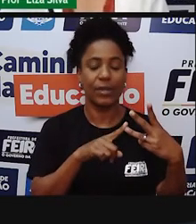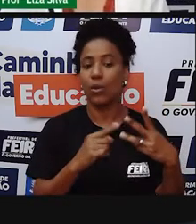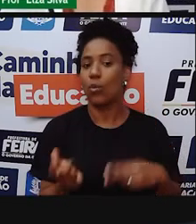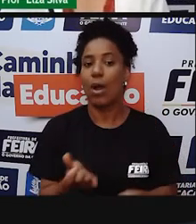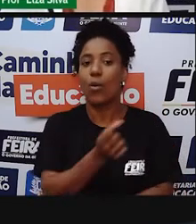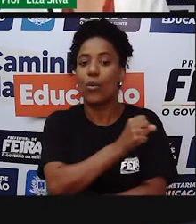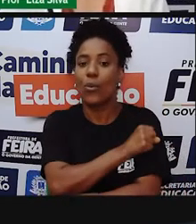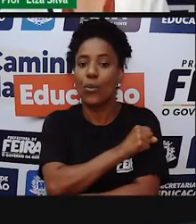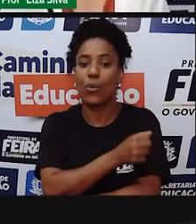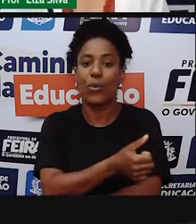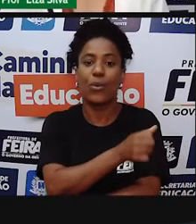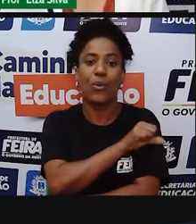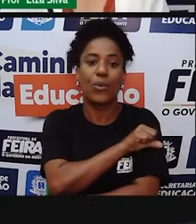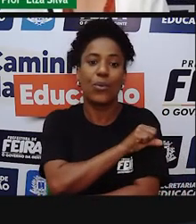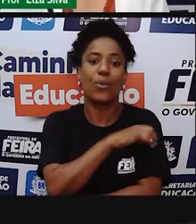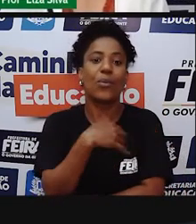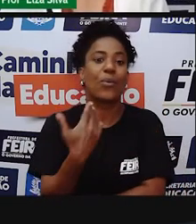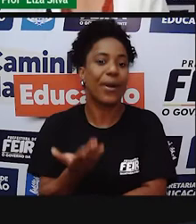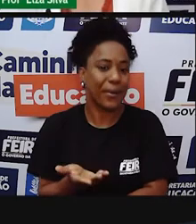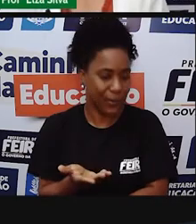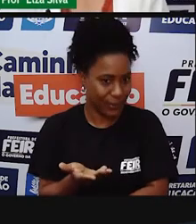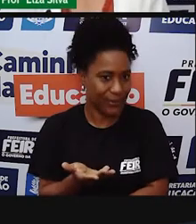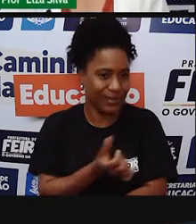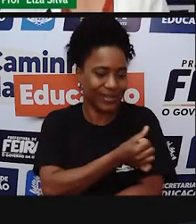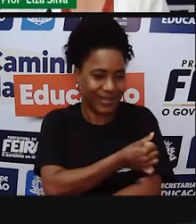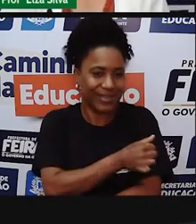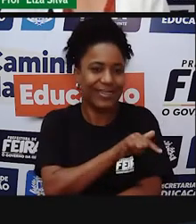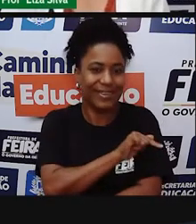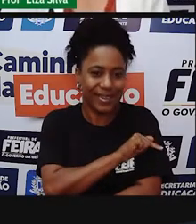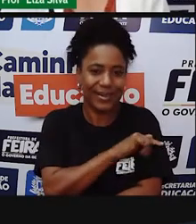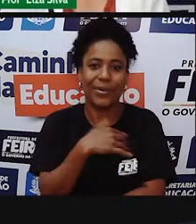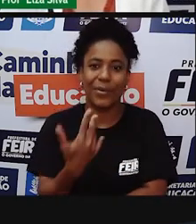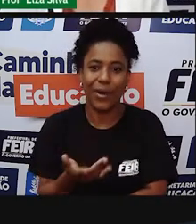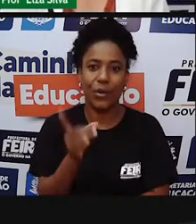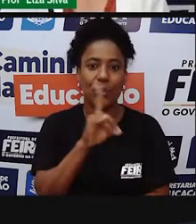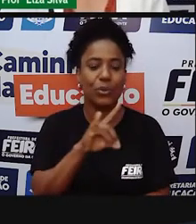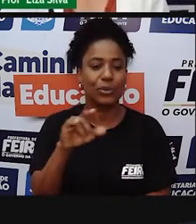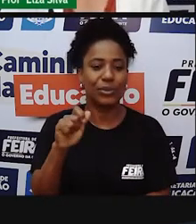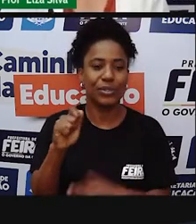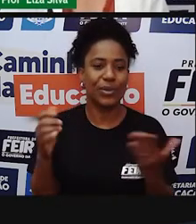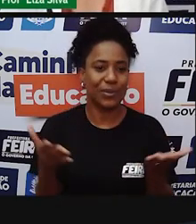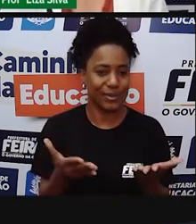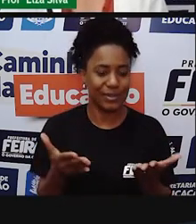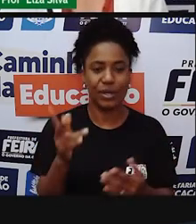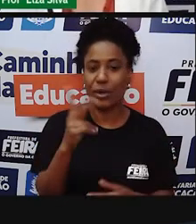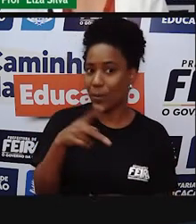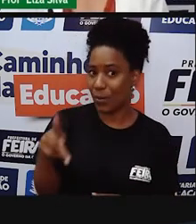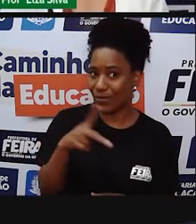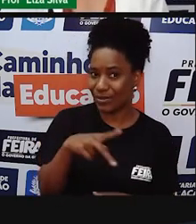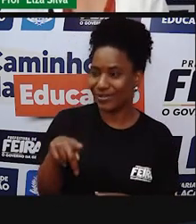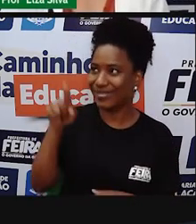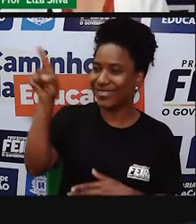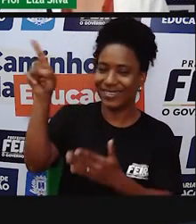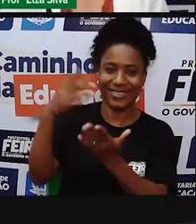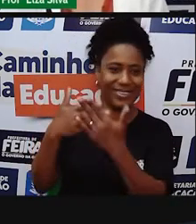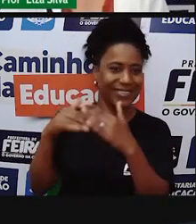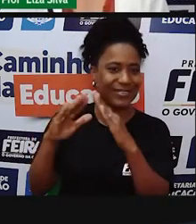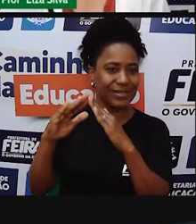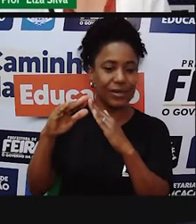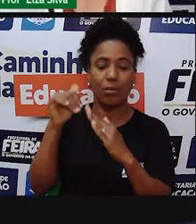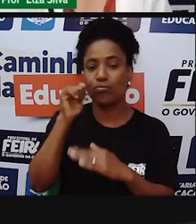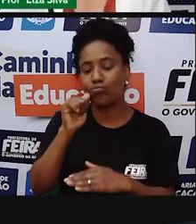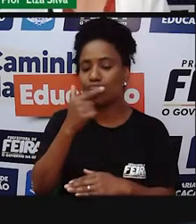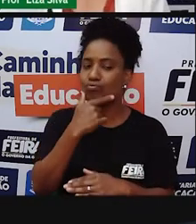você estuda, date, a data de nossa aula de hoje, and teacher, o nome do seu professor ou de